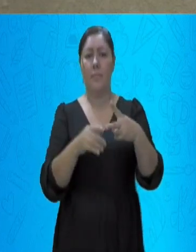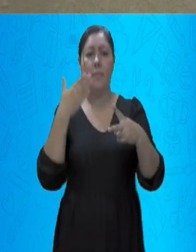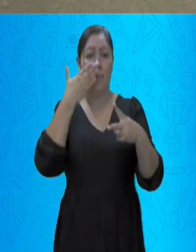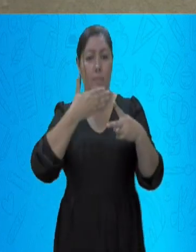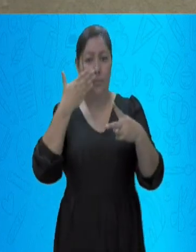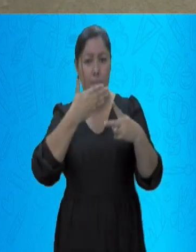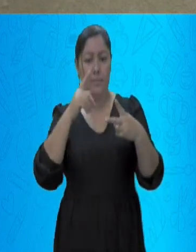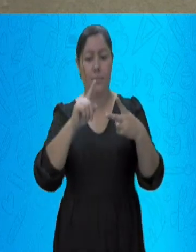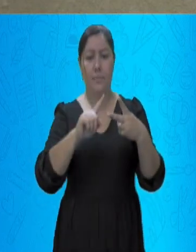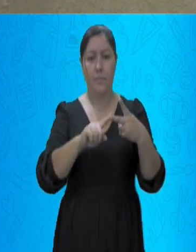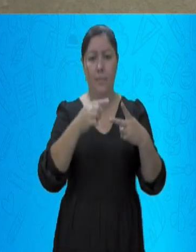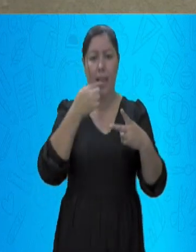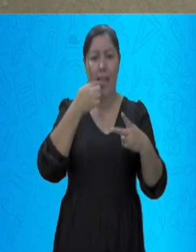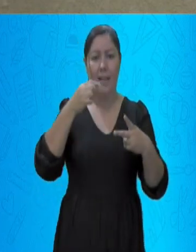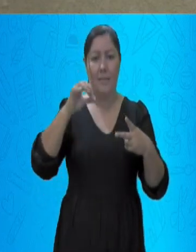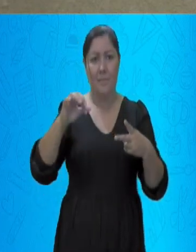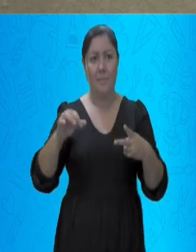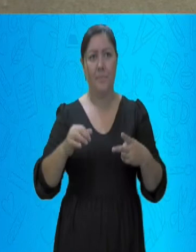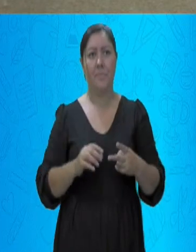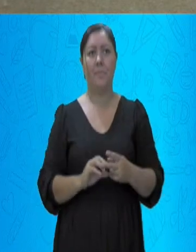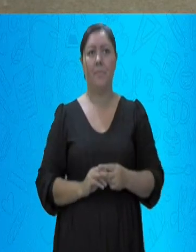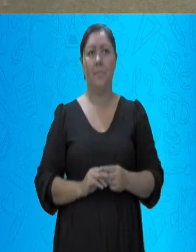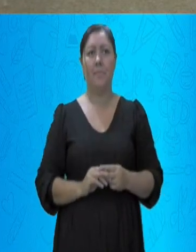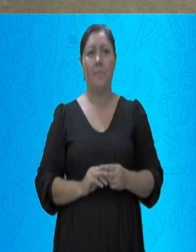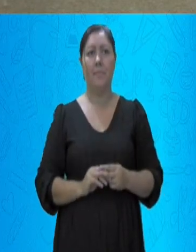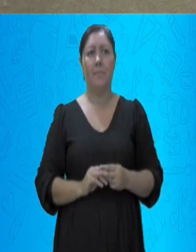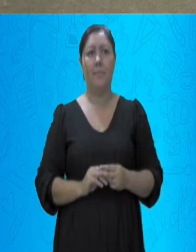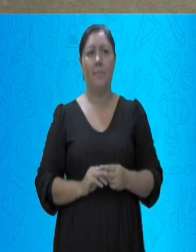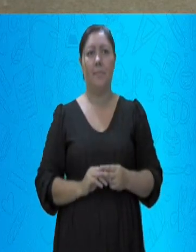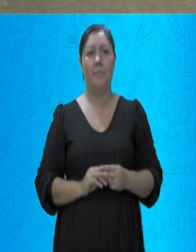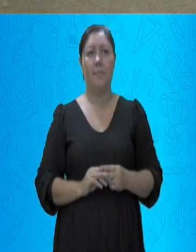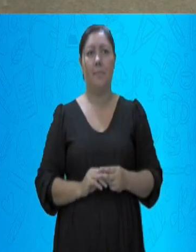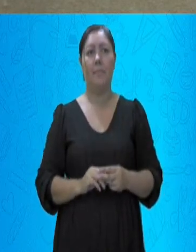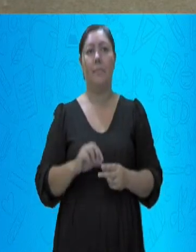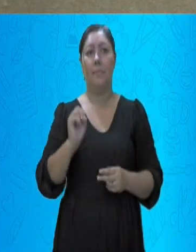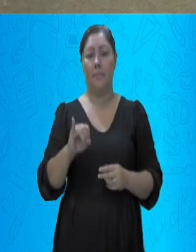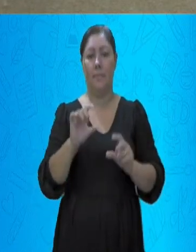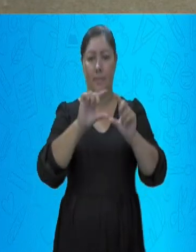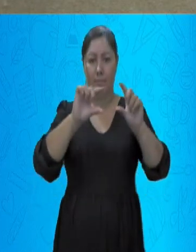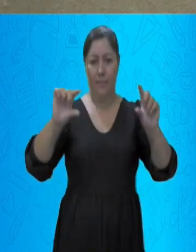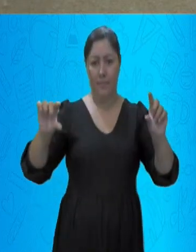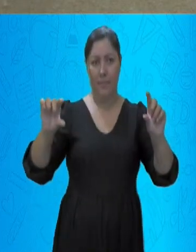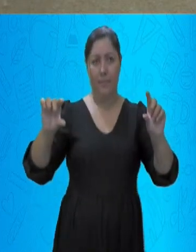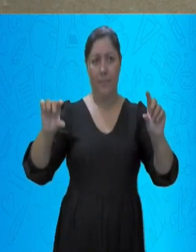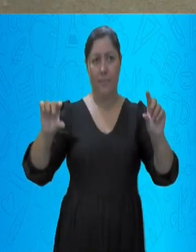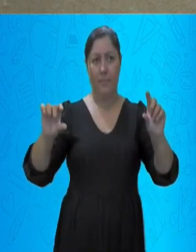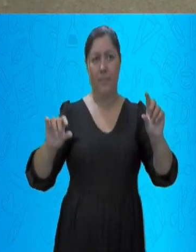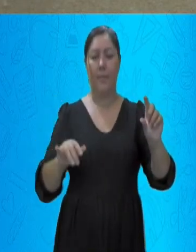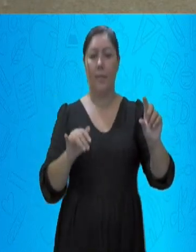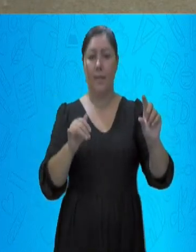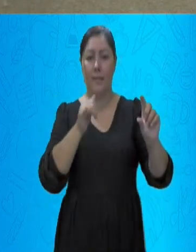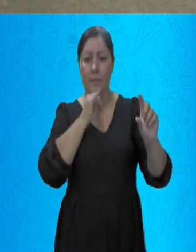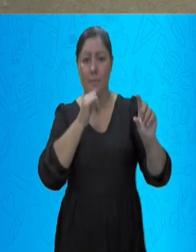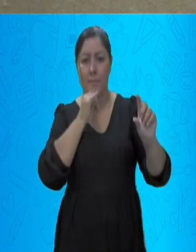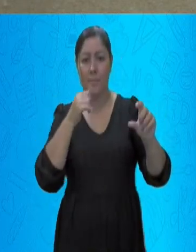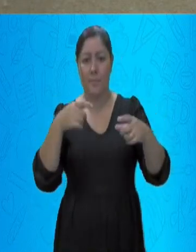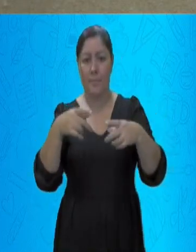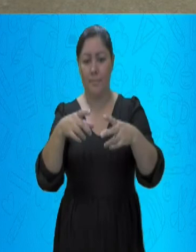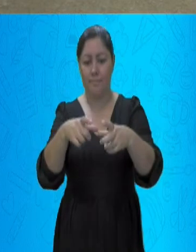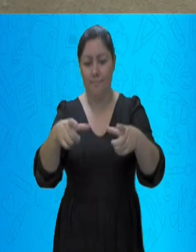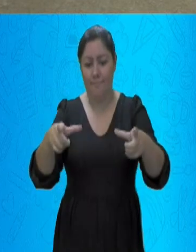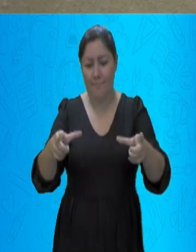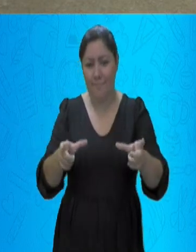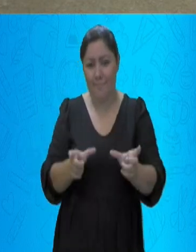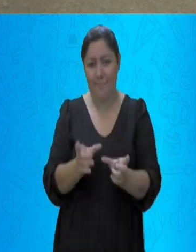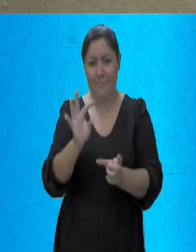salgado. Se a gente contextualizar em uma frase, por exemplo, a torta ficou doce, e a